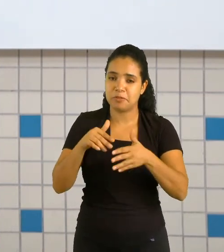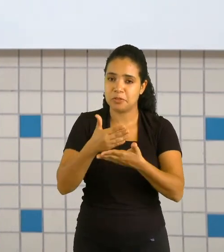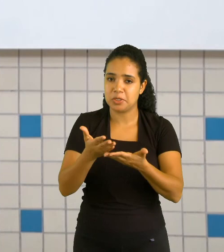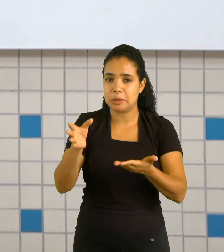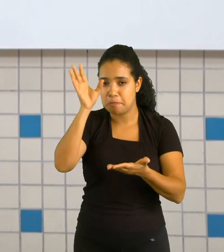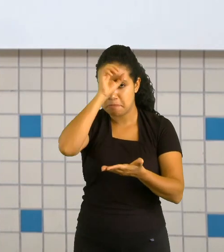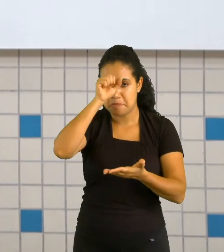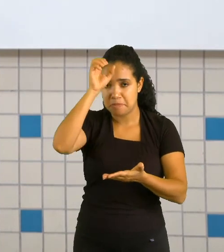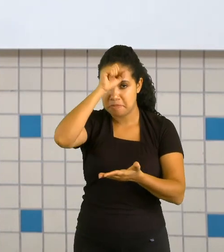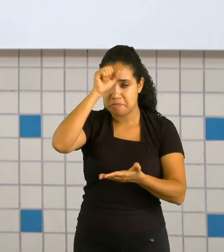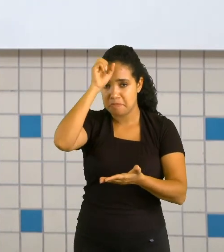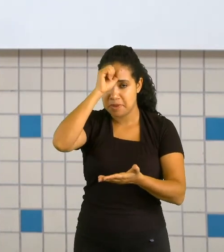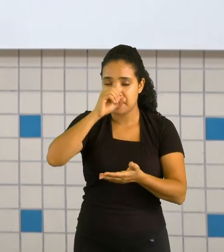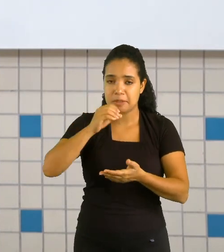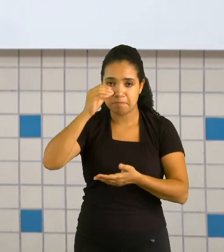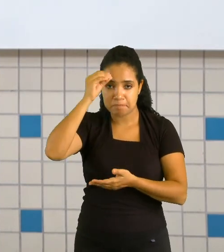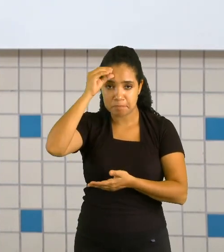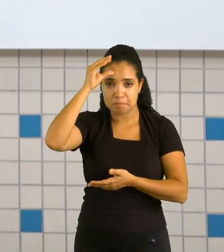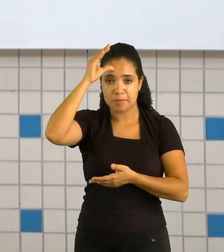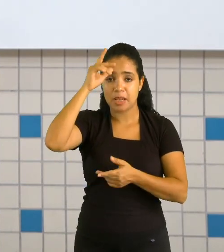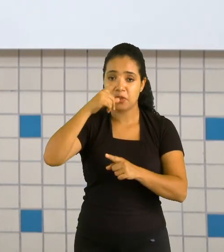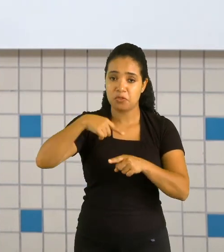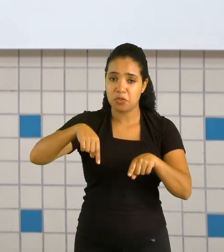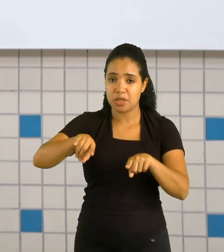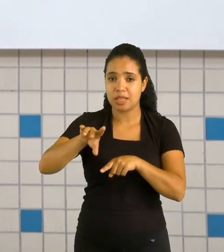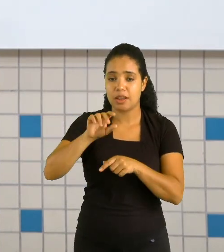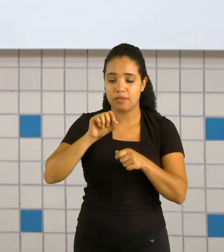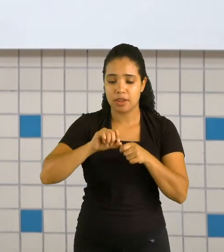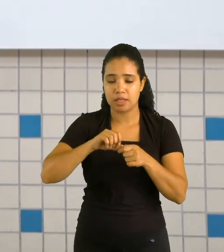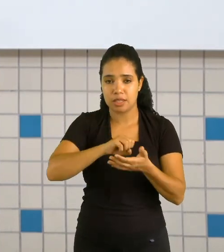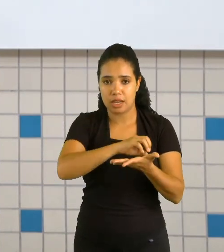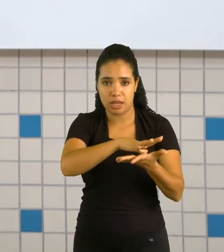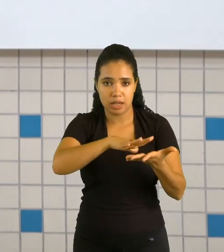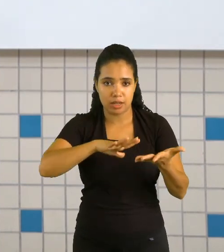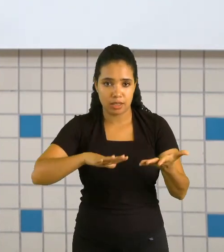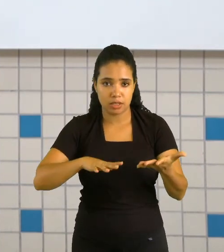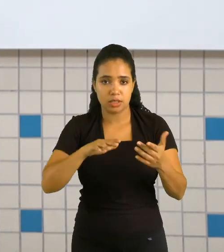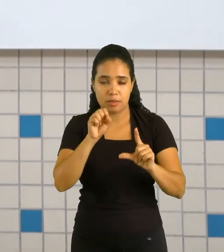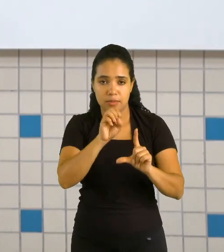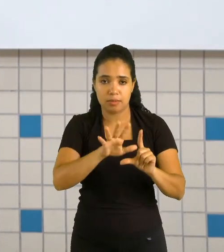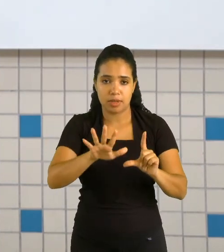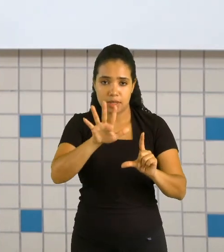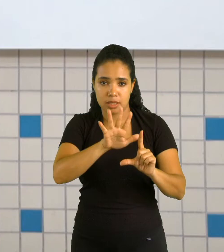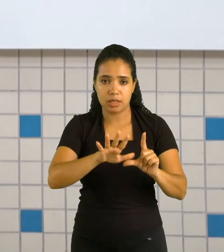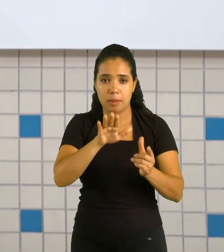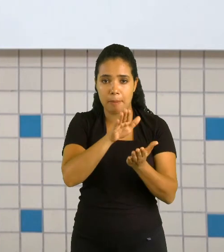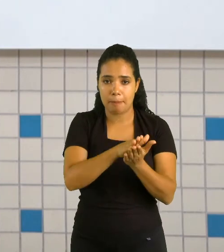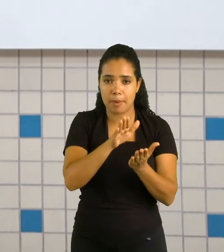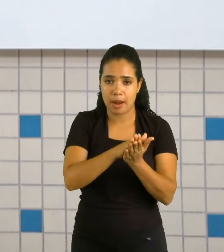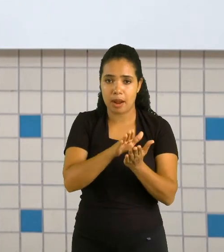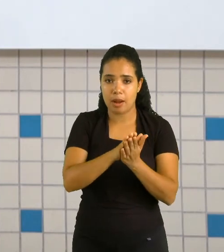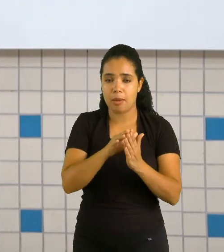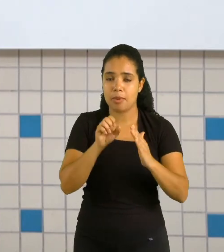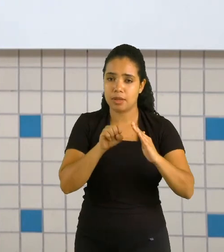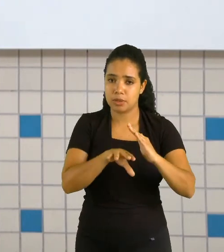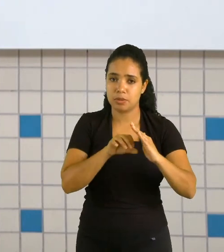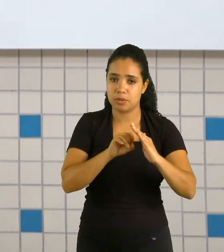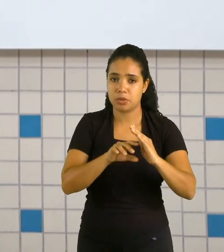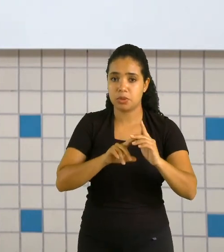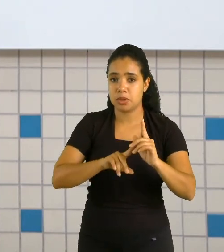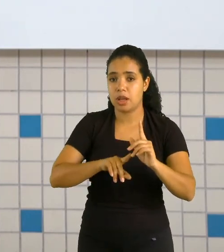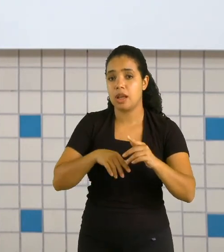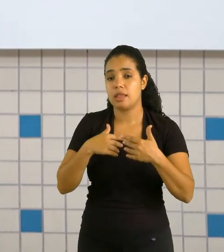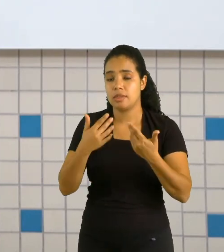hoje. E também peço que vocês façam as atividades na plataforma Palmas Homeschool. Lá você vai encontrar